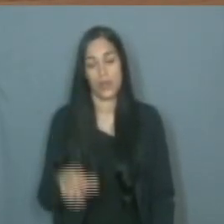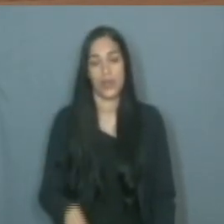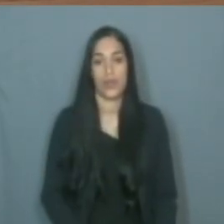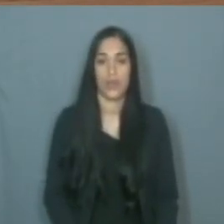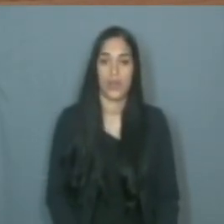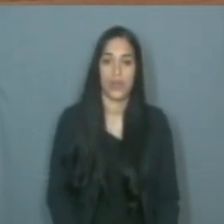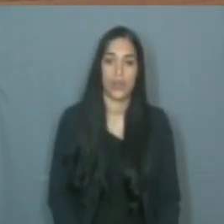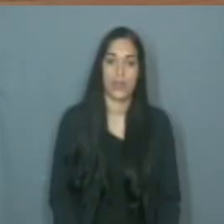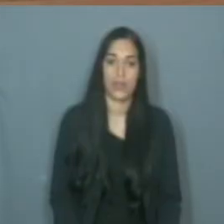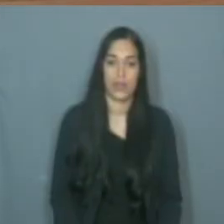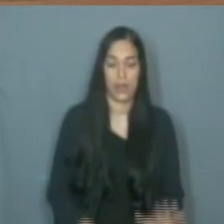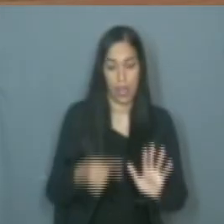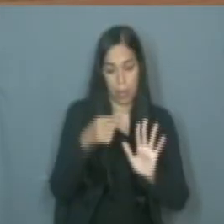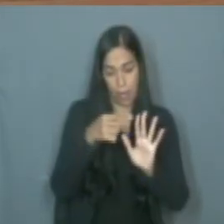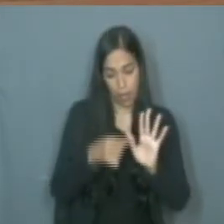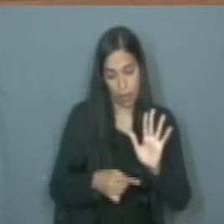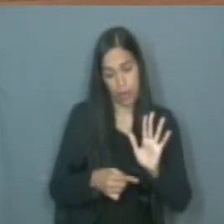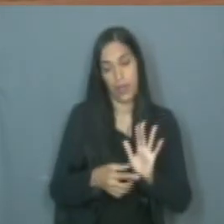Nesse bloco,